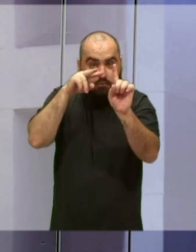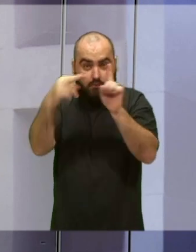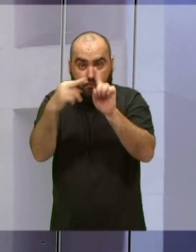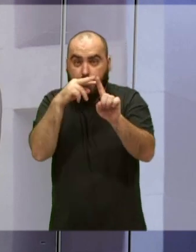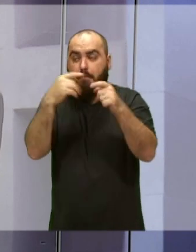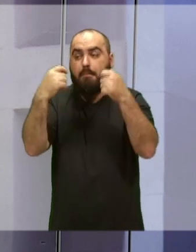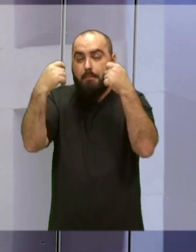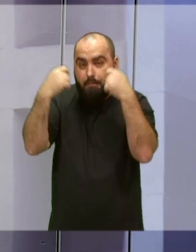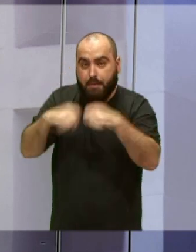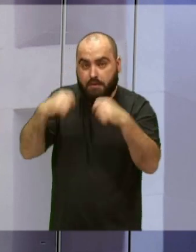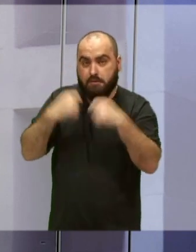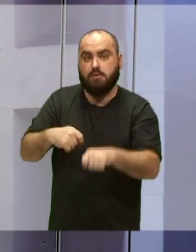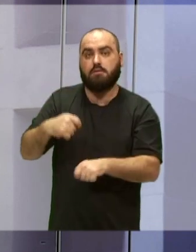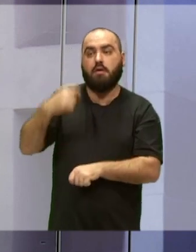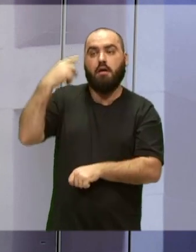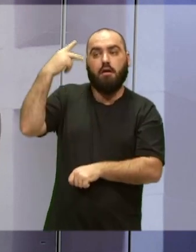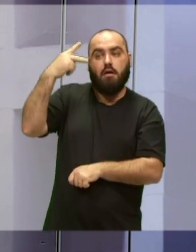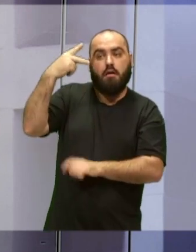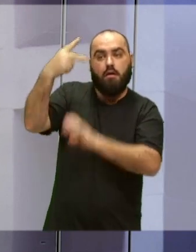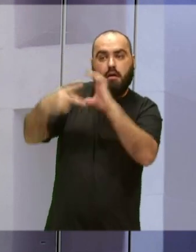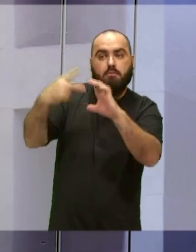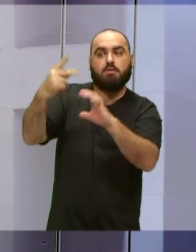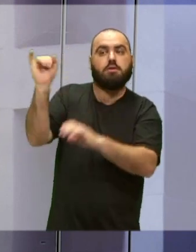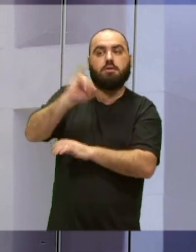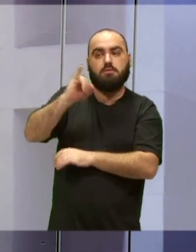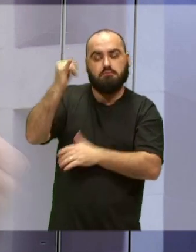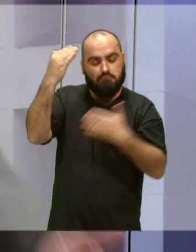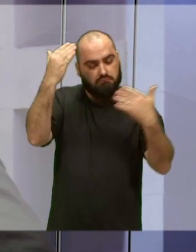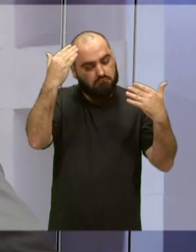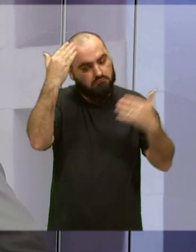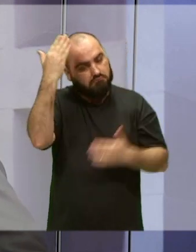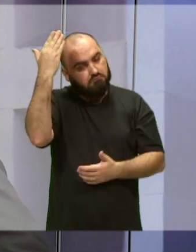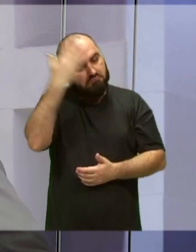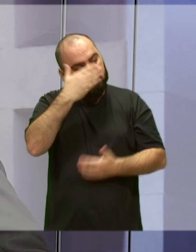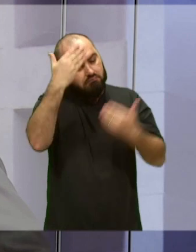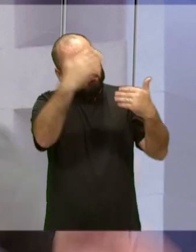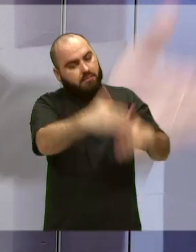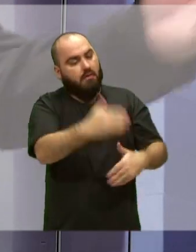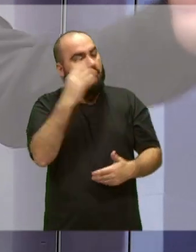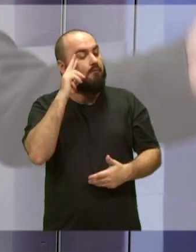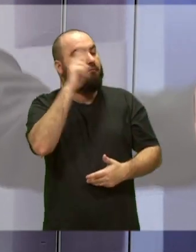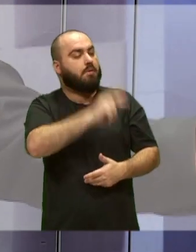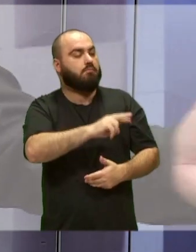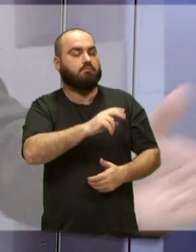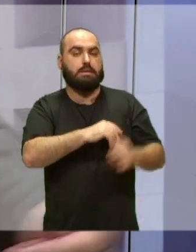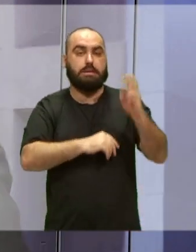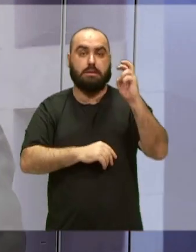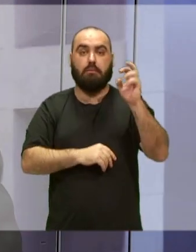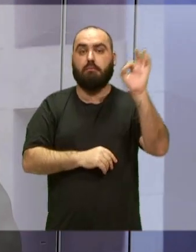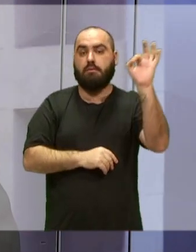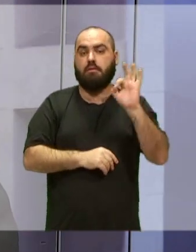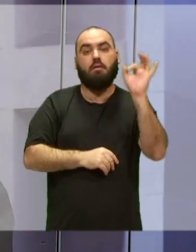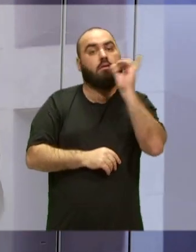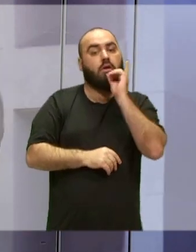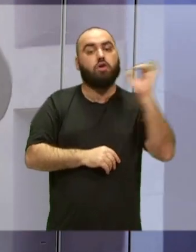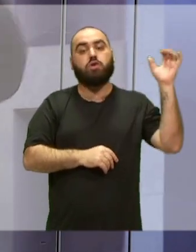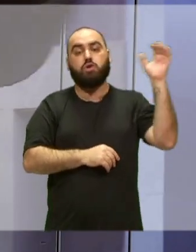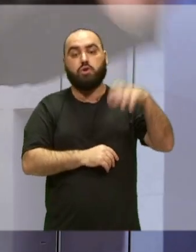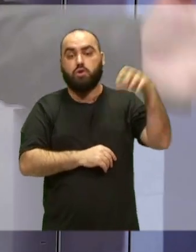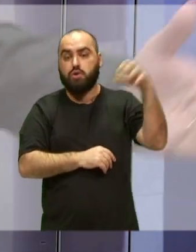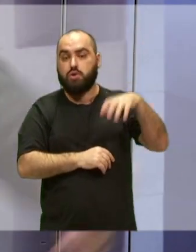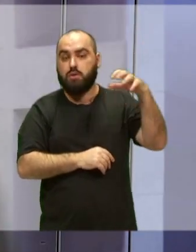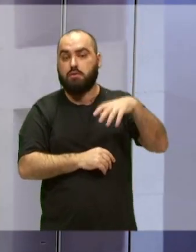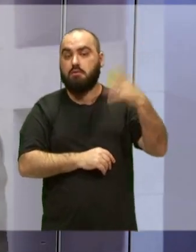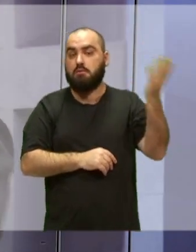precisa passar pela câmara 5% são casos extraordinários Por exemplo agora a chuva que daí de